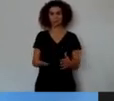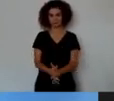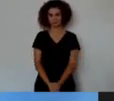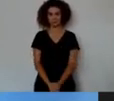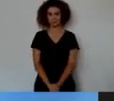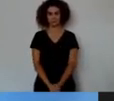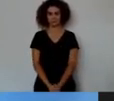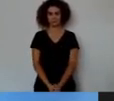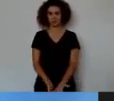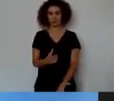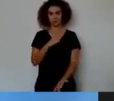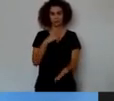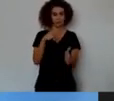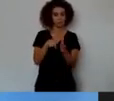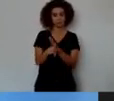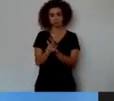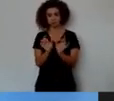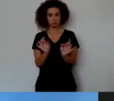Alguém tem alguma pergunta?